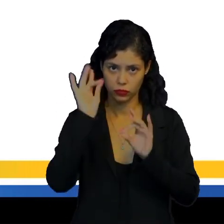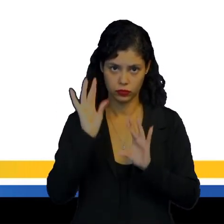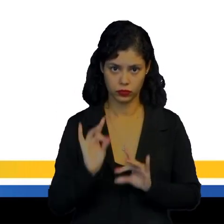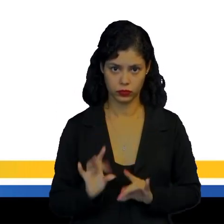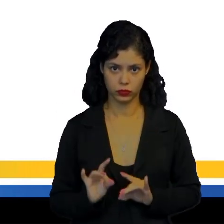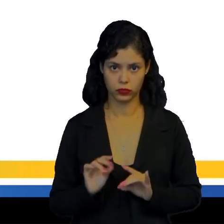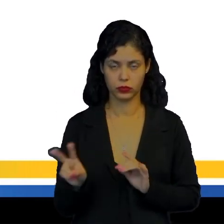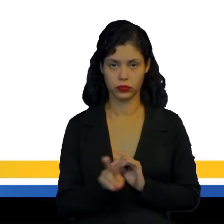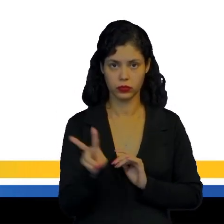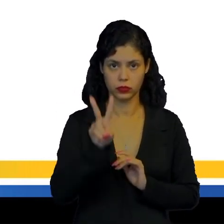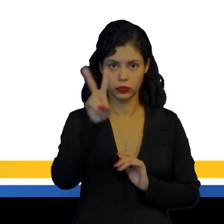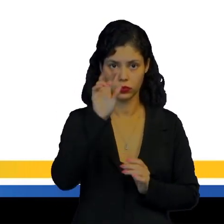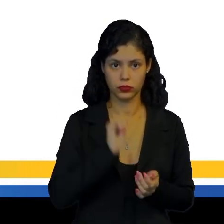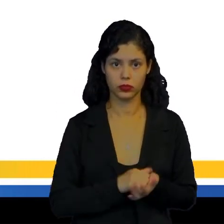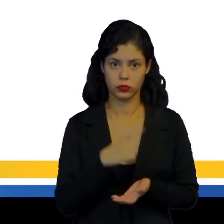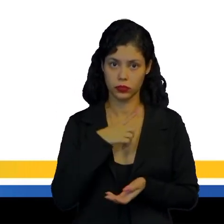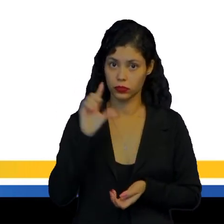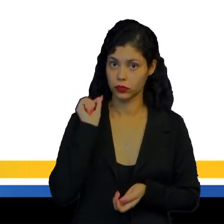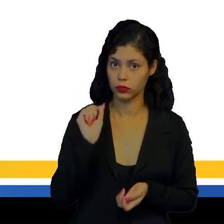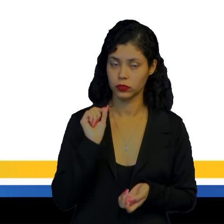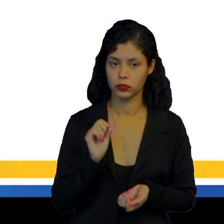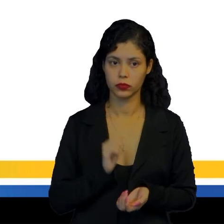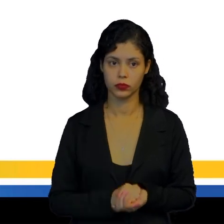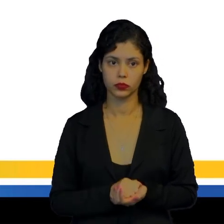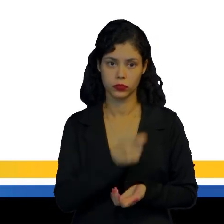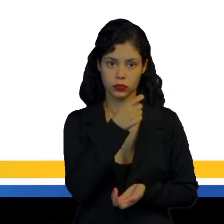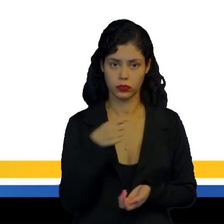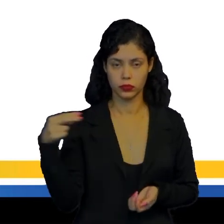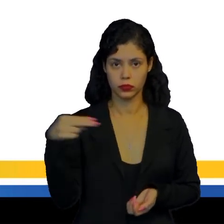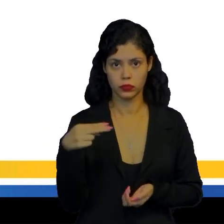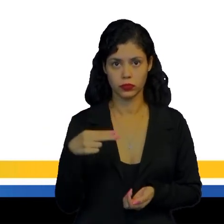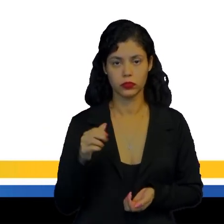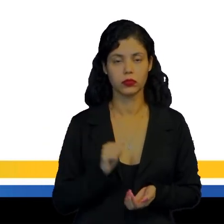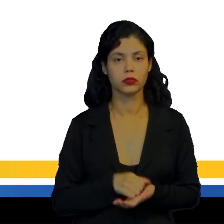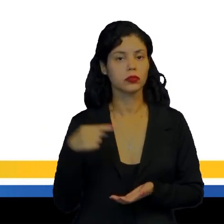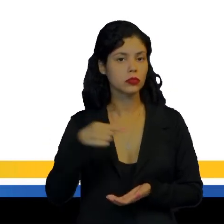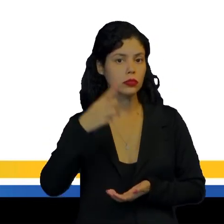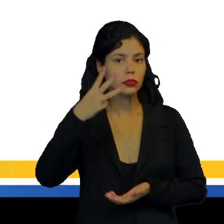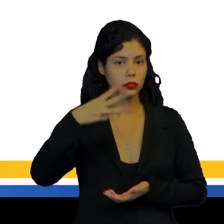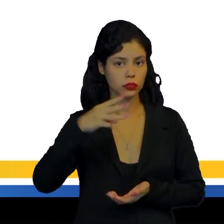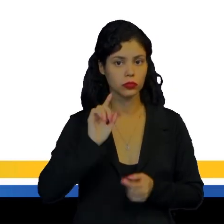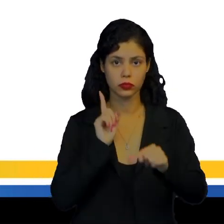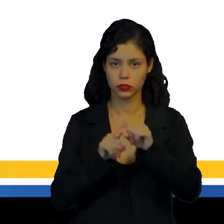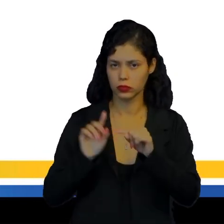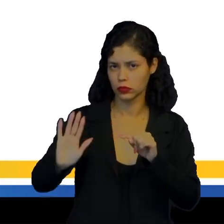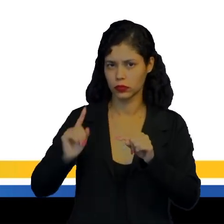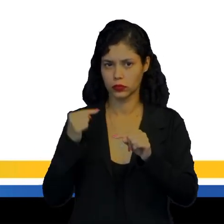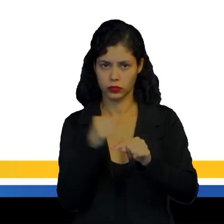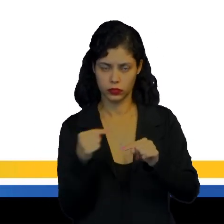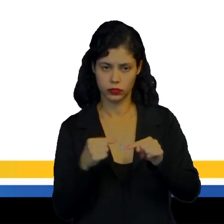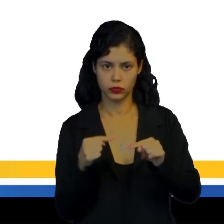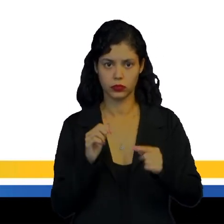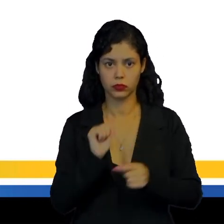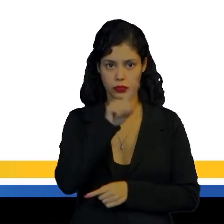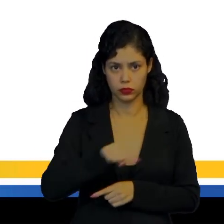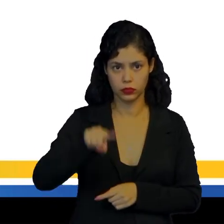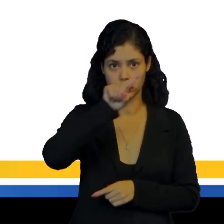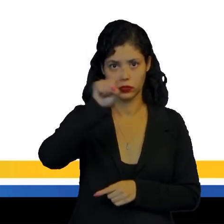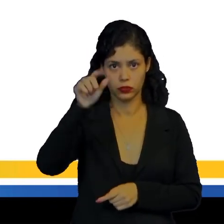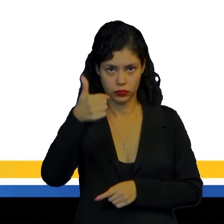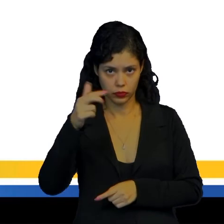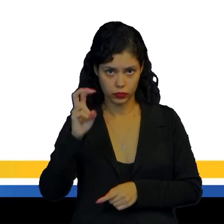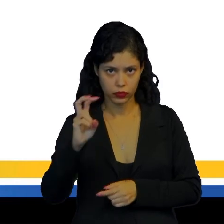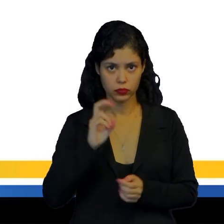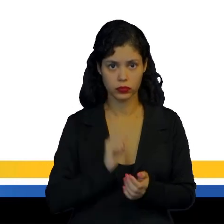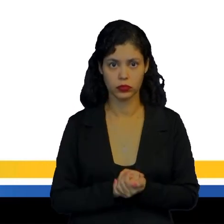seus valores, nós vamos ter x é igual a menos 3, mais ou menos raiz de 25, que